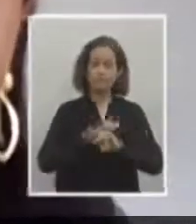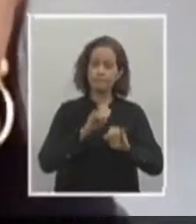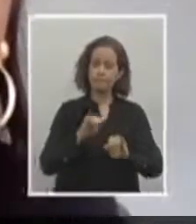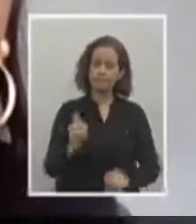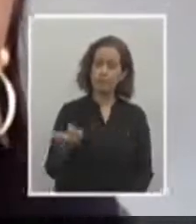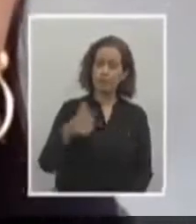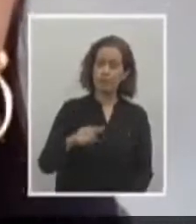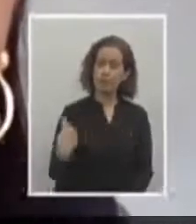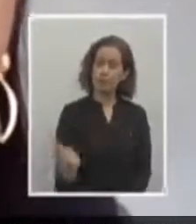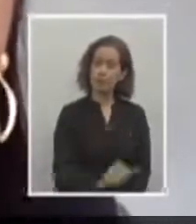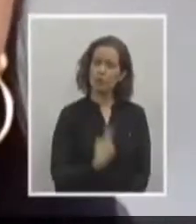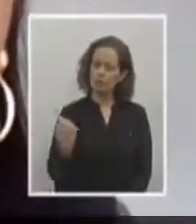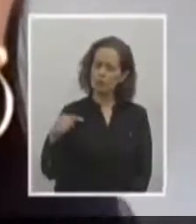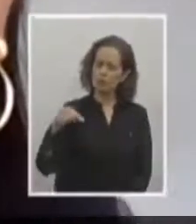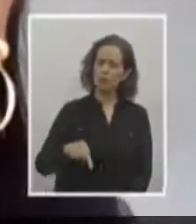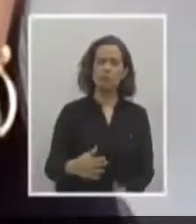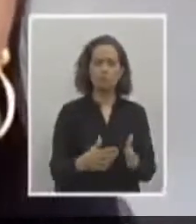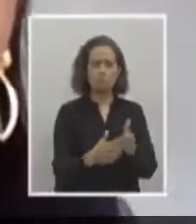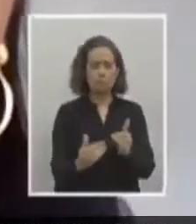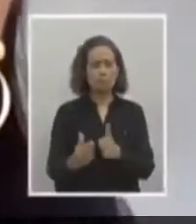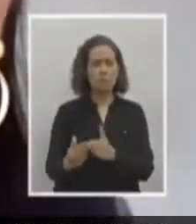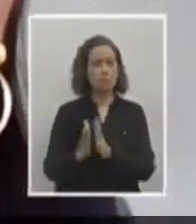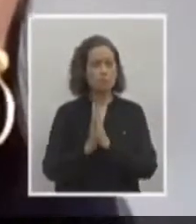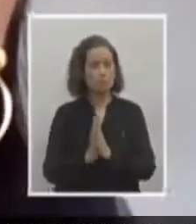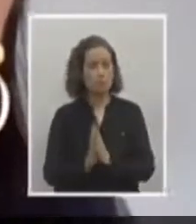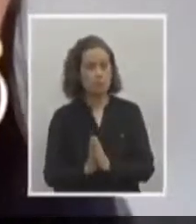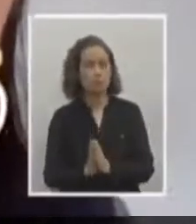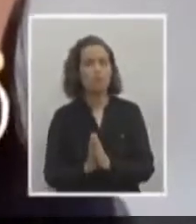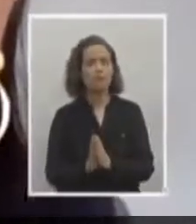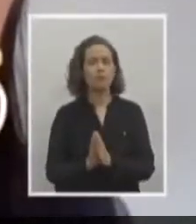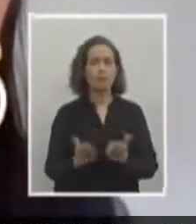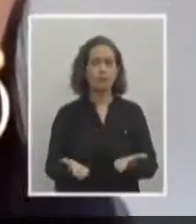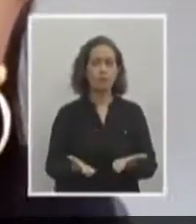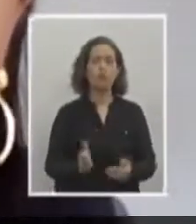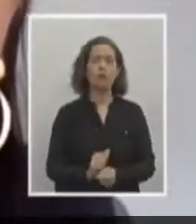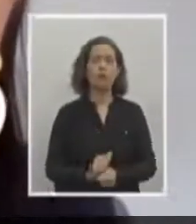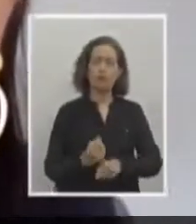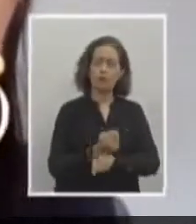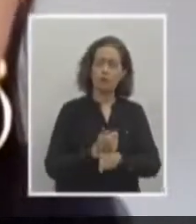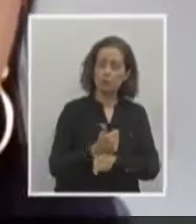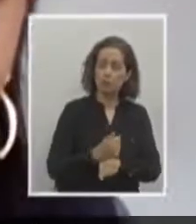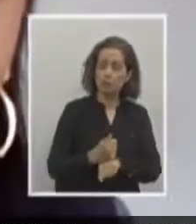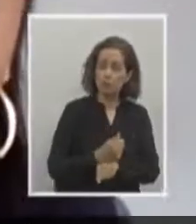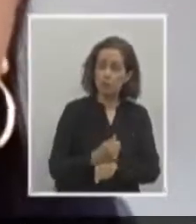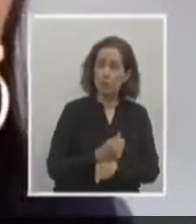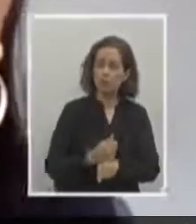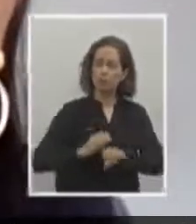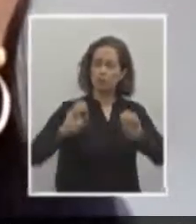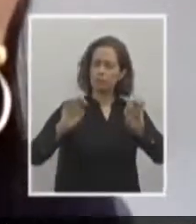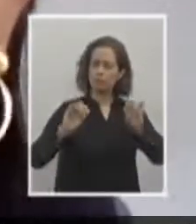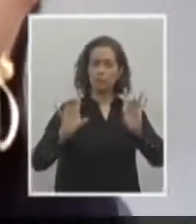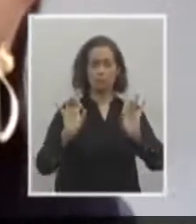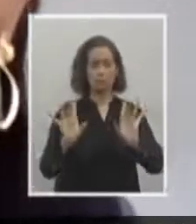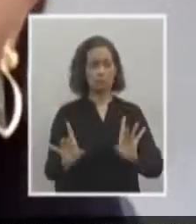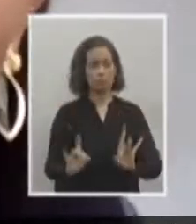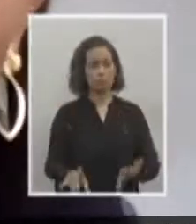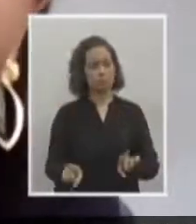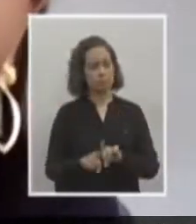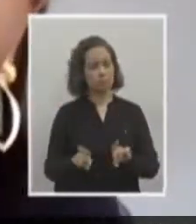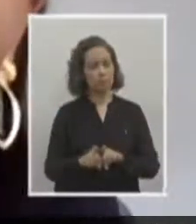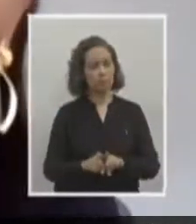para reivindicar o alinhamento do cargo no atendimento educacional especializado e a revogação da nota